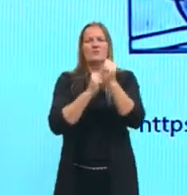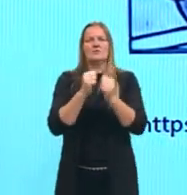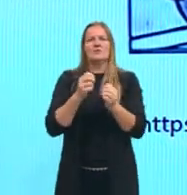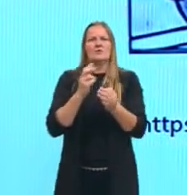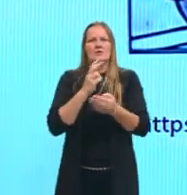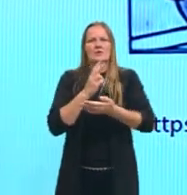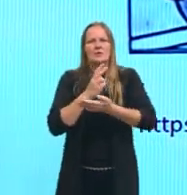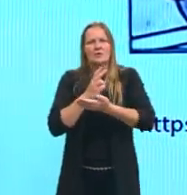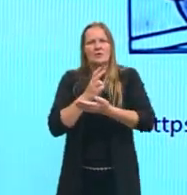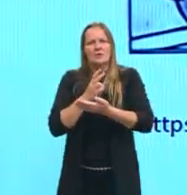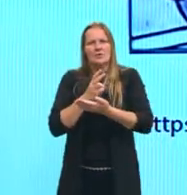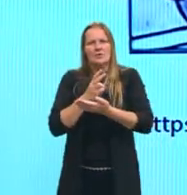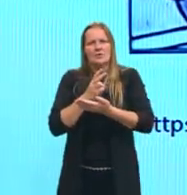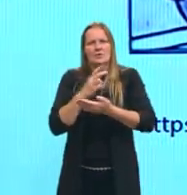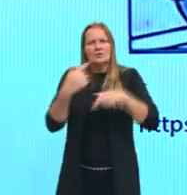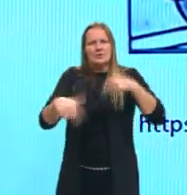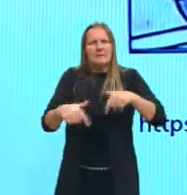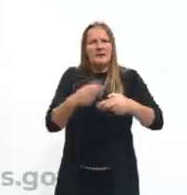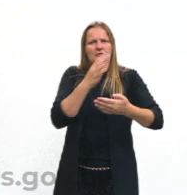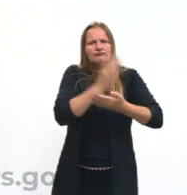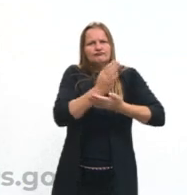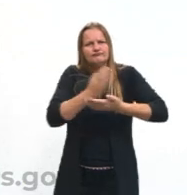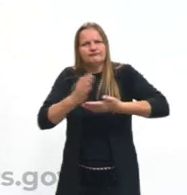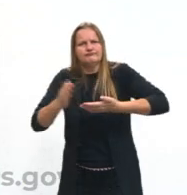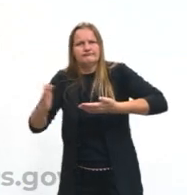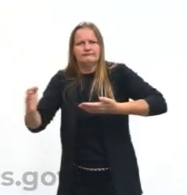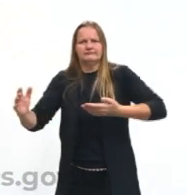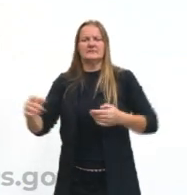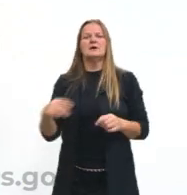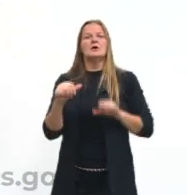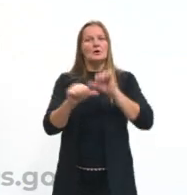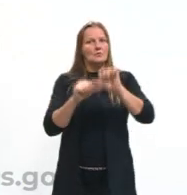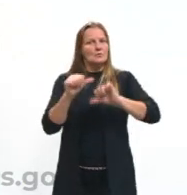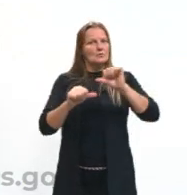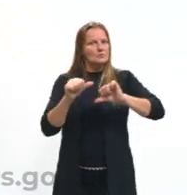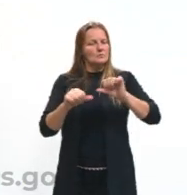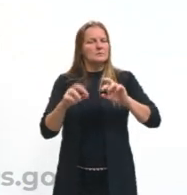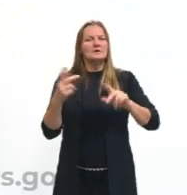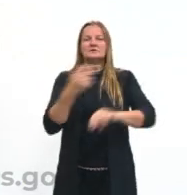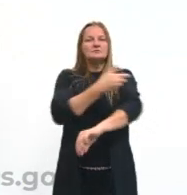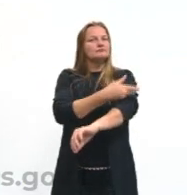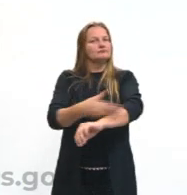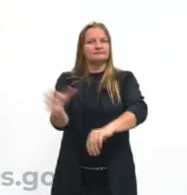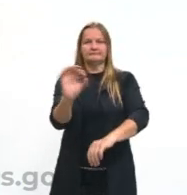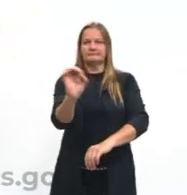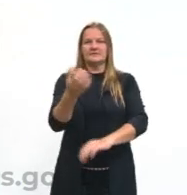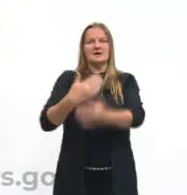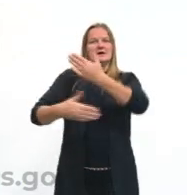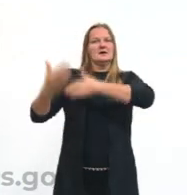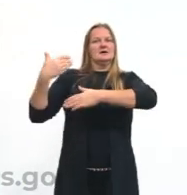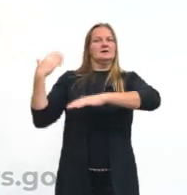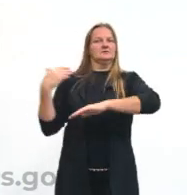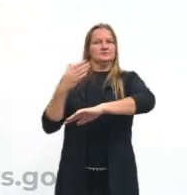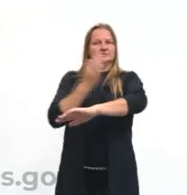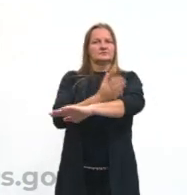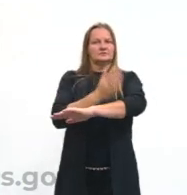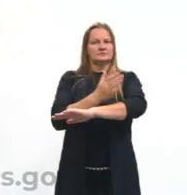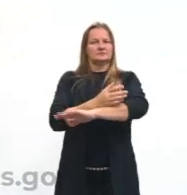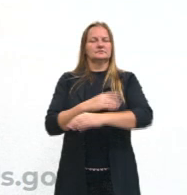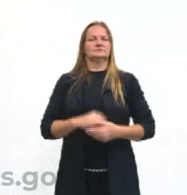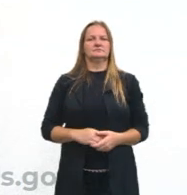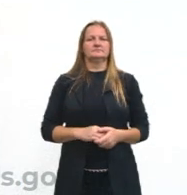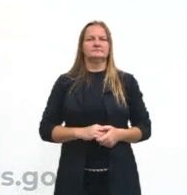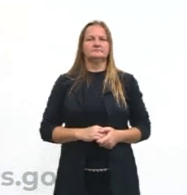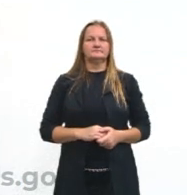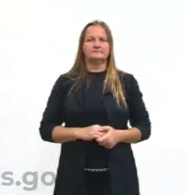a imagem está mostrando né o trabalho em série são mudanças que até então não eram habituais no HD na